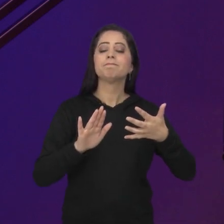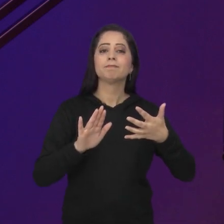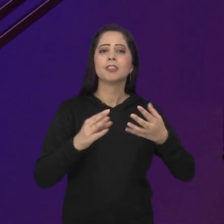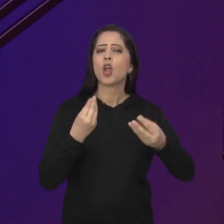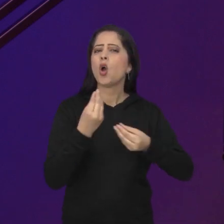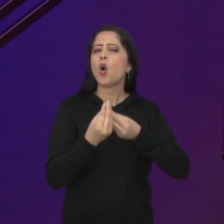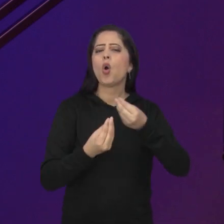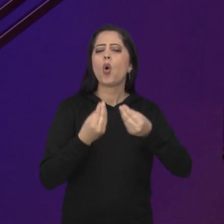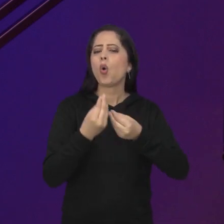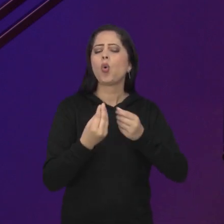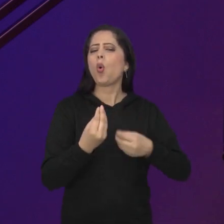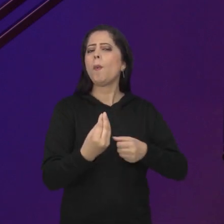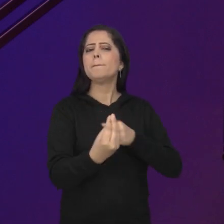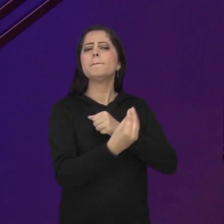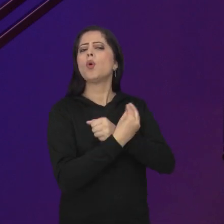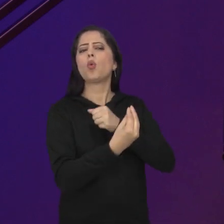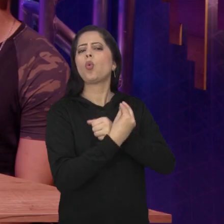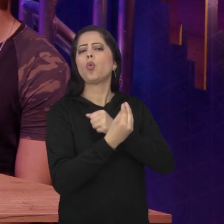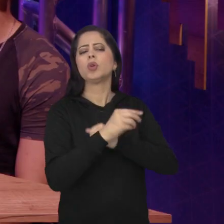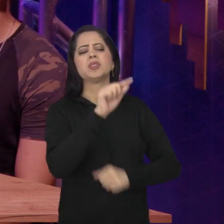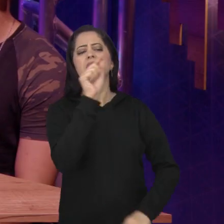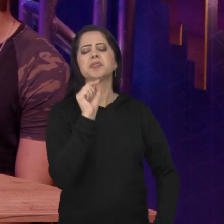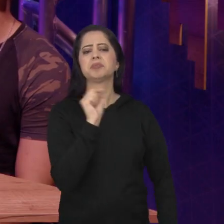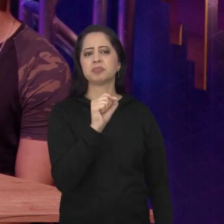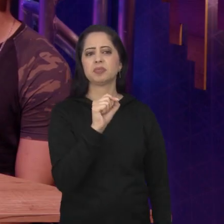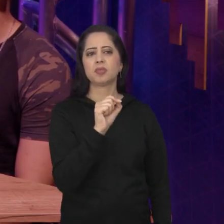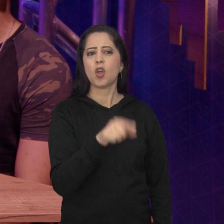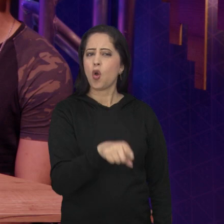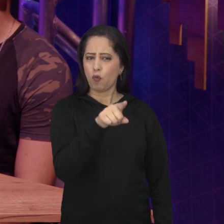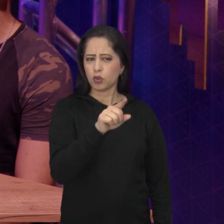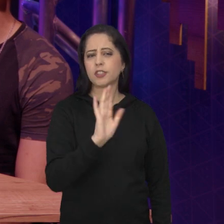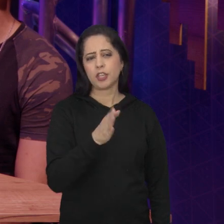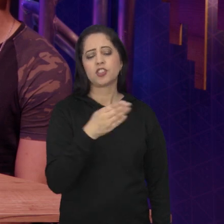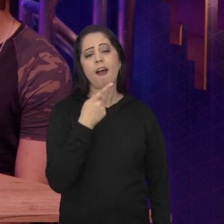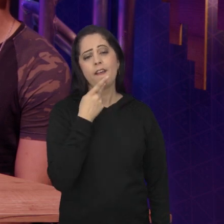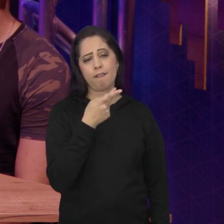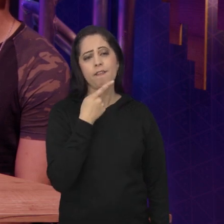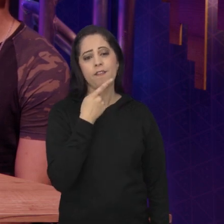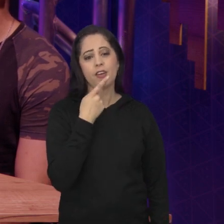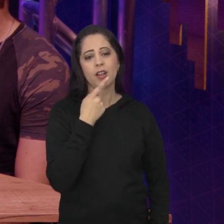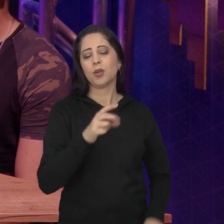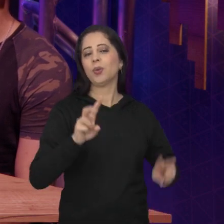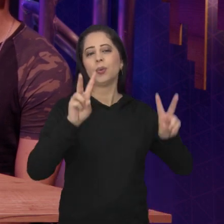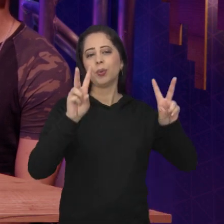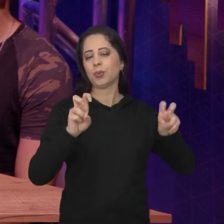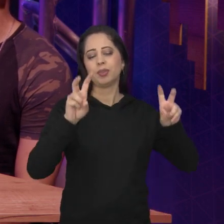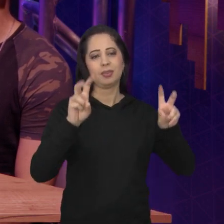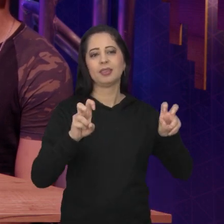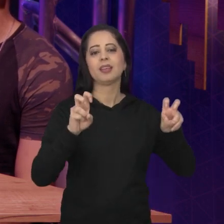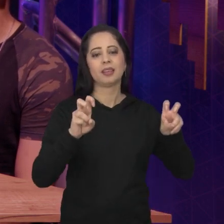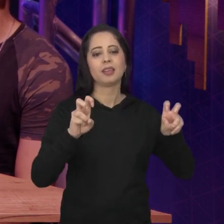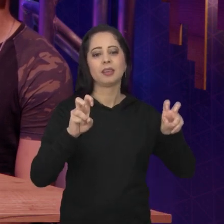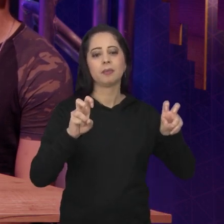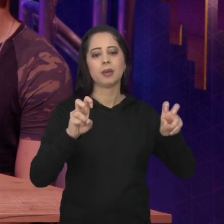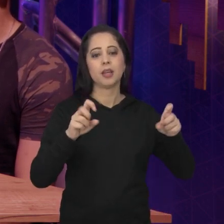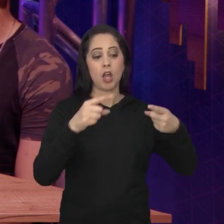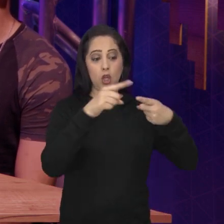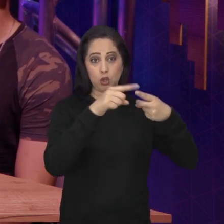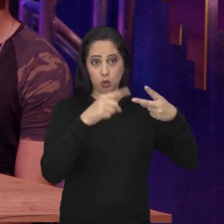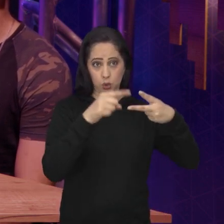como é que a gente, né, se cuida então, né, Samu? A gente tem, inclusive você já citou um episódio muito legal sobre esse